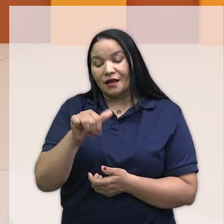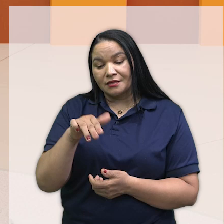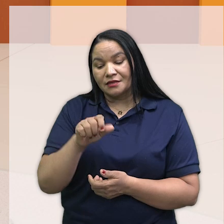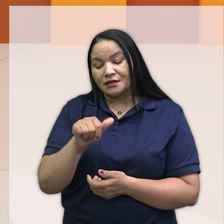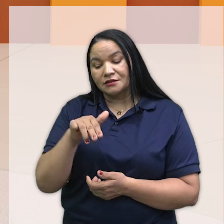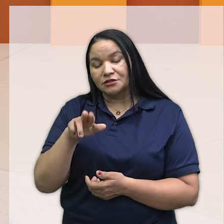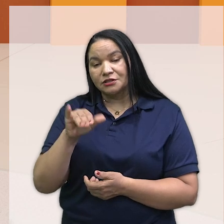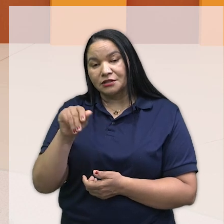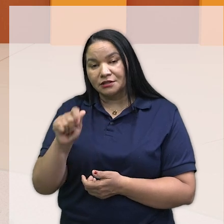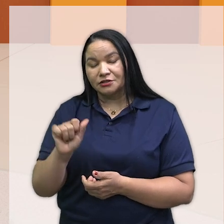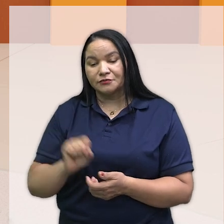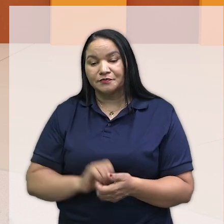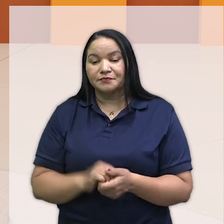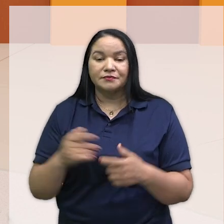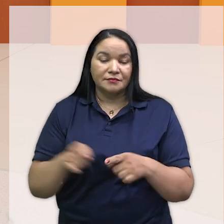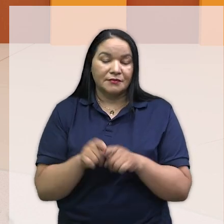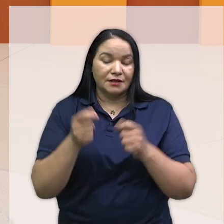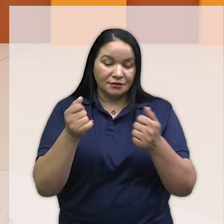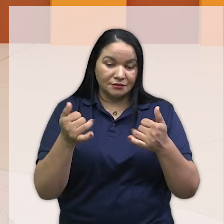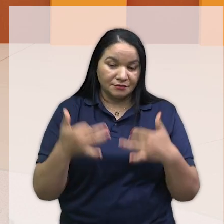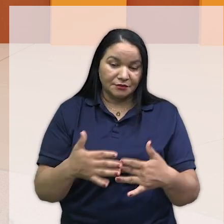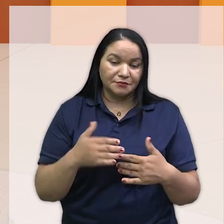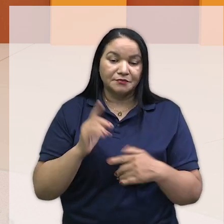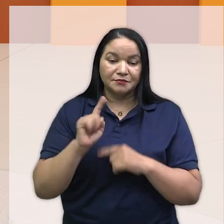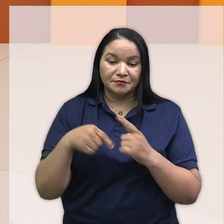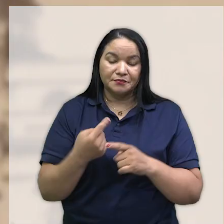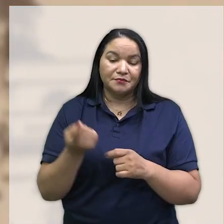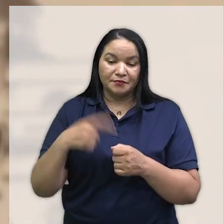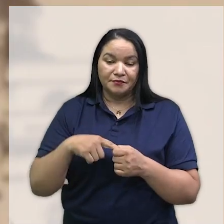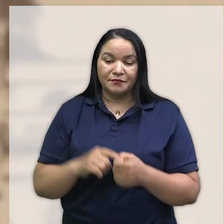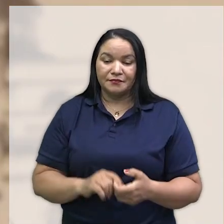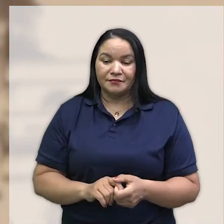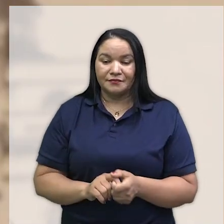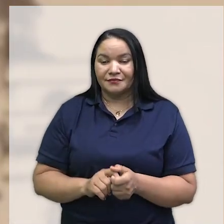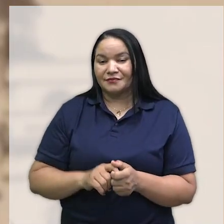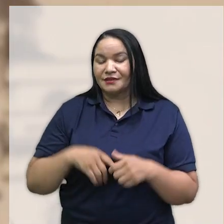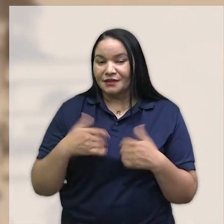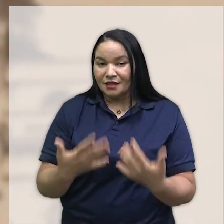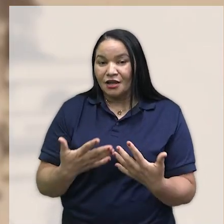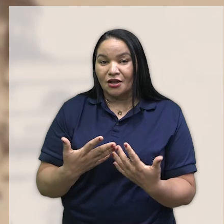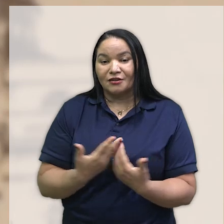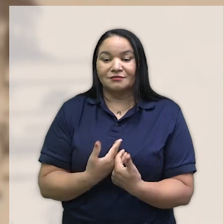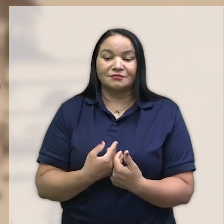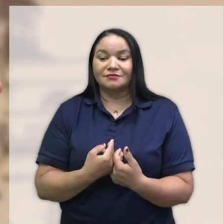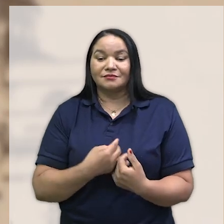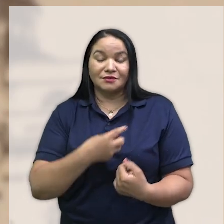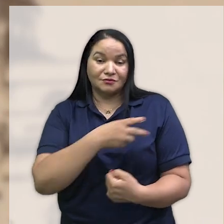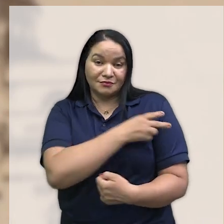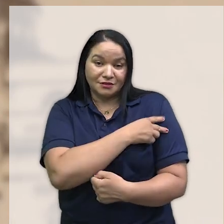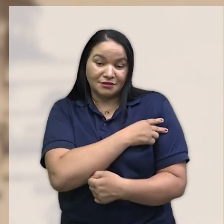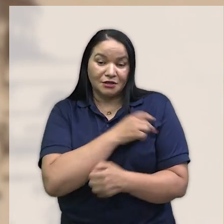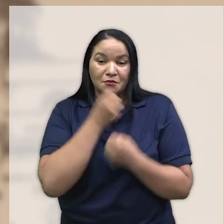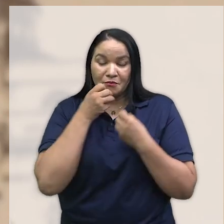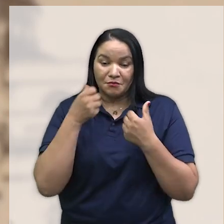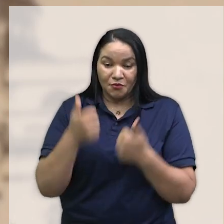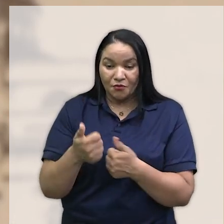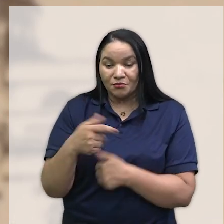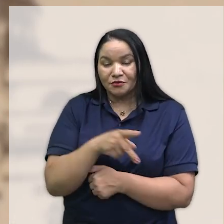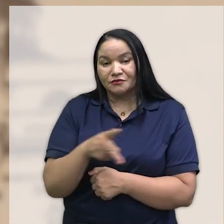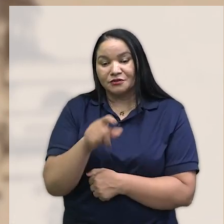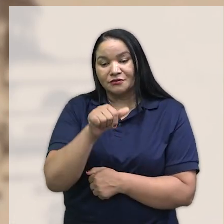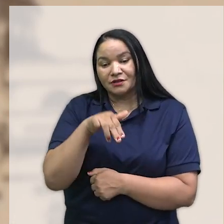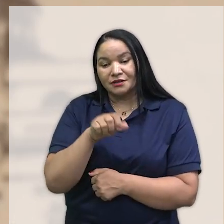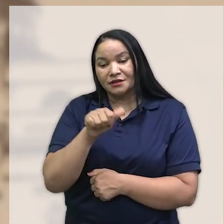volta para comentar as falas do professor. Fala galera da segunda série, tudo bem com vocês? Eu sou o